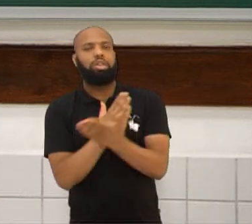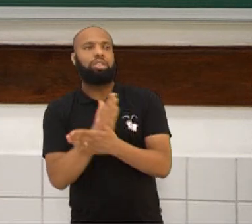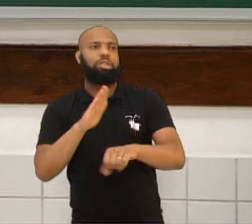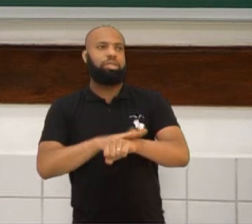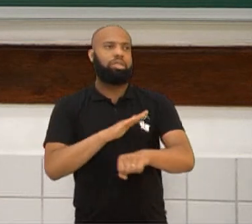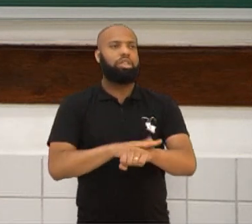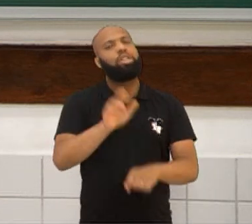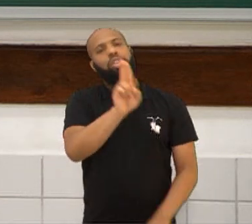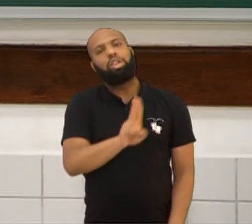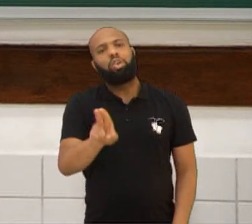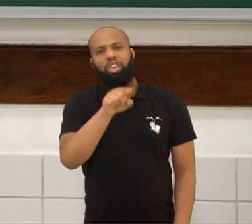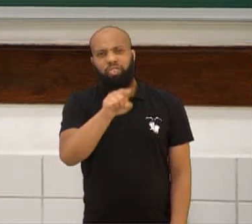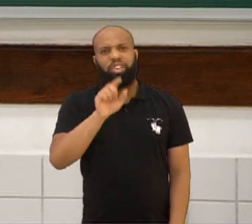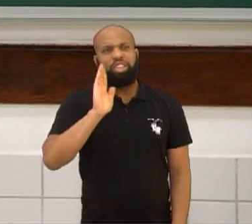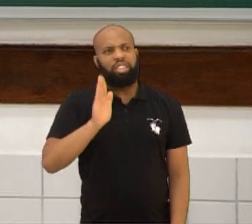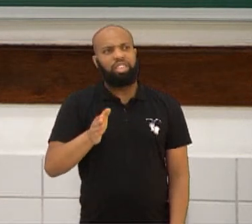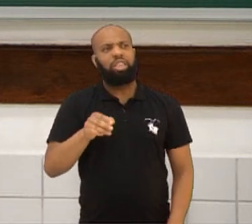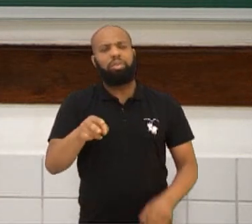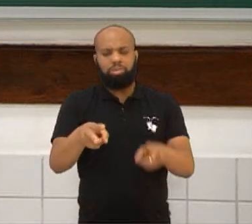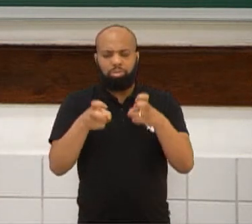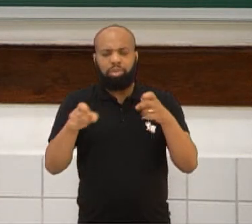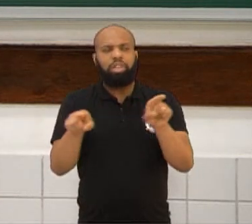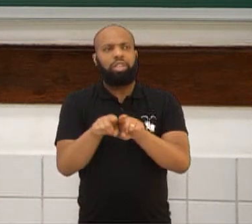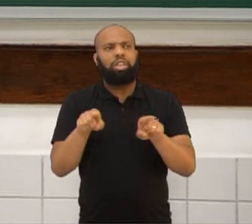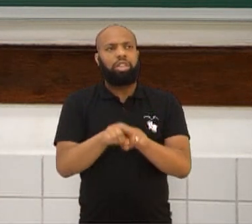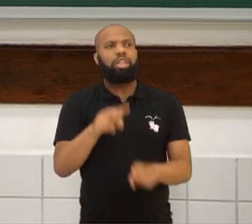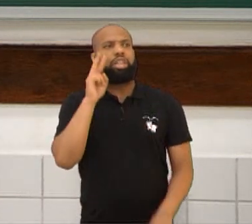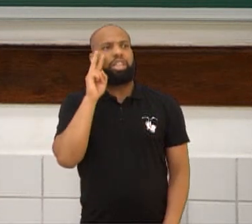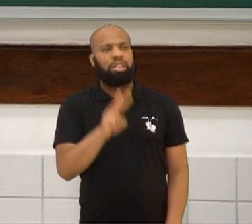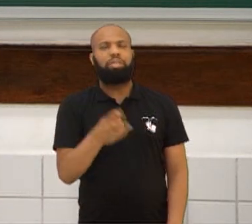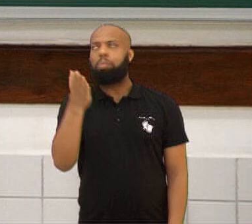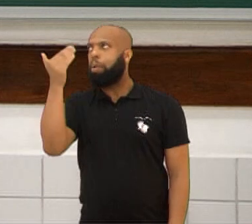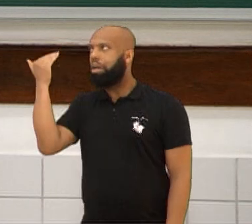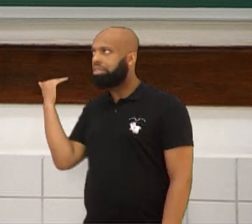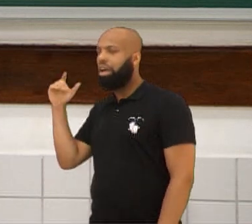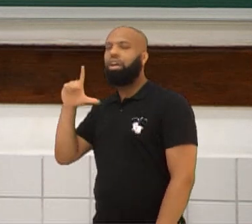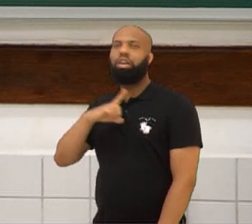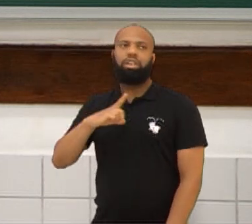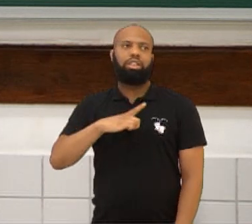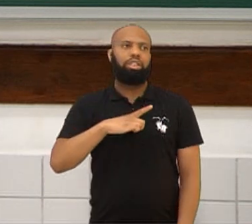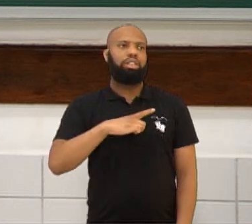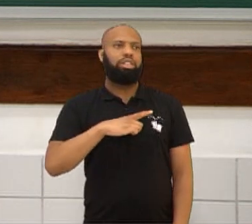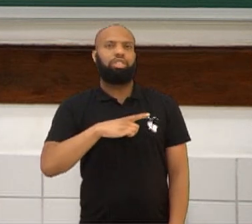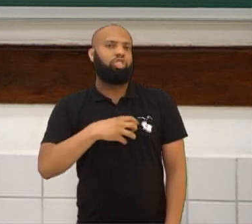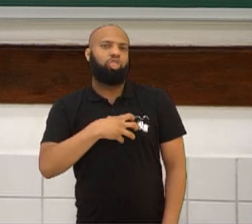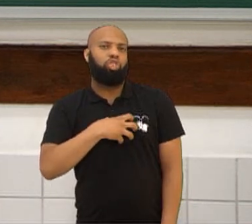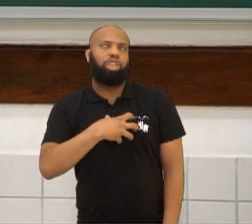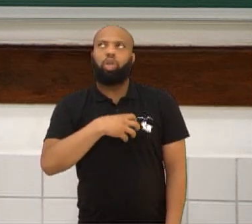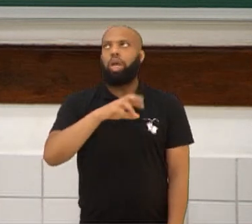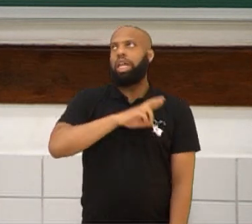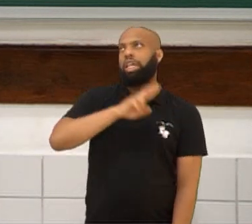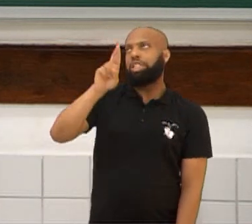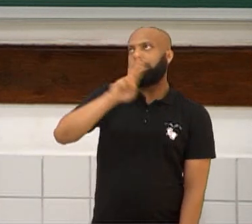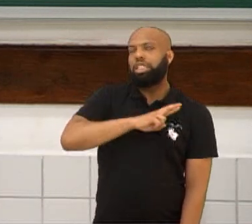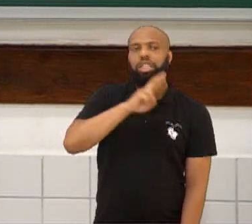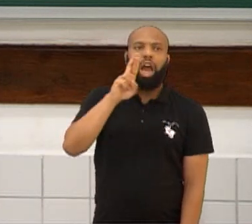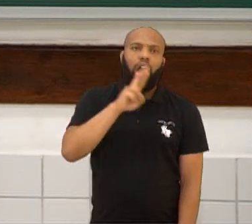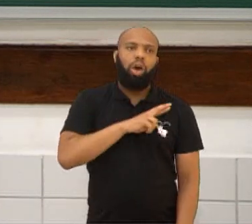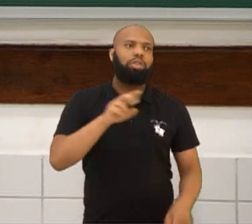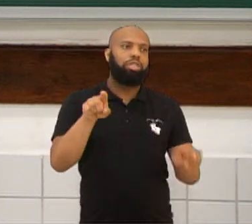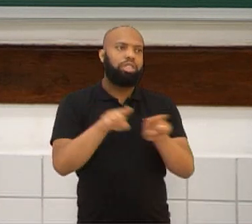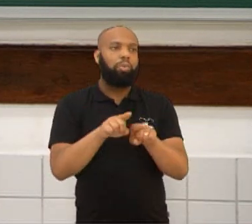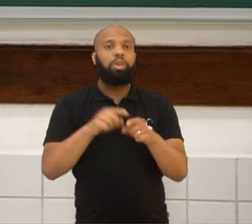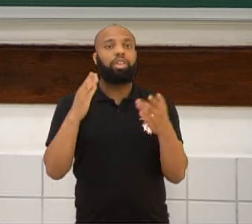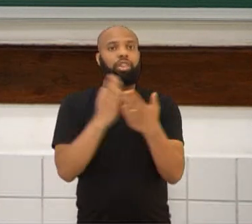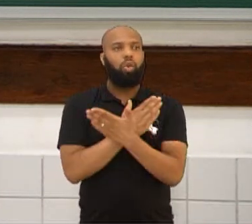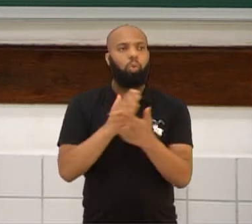a gente utilize. Você já deve ter visto lá na esfera religiosa, existem algumas orações